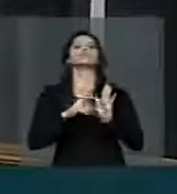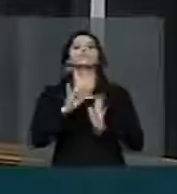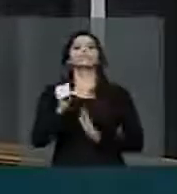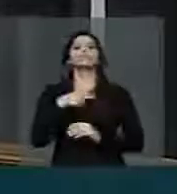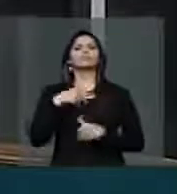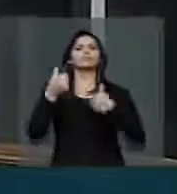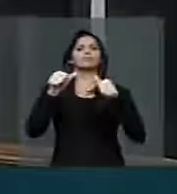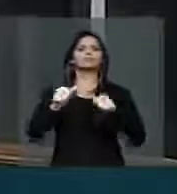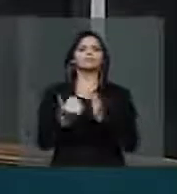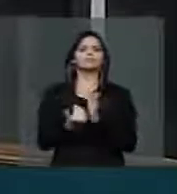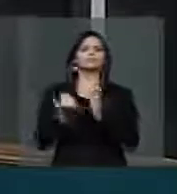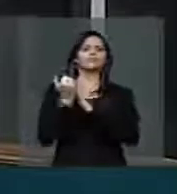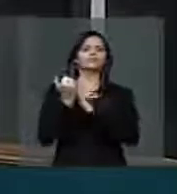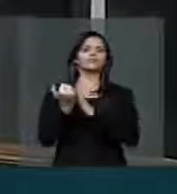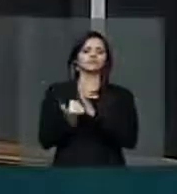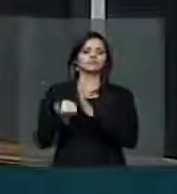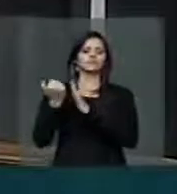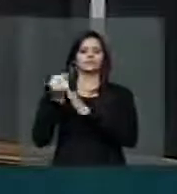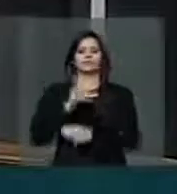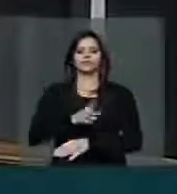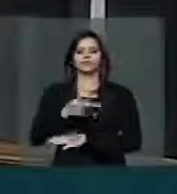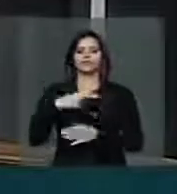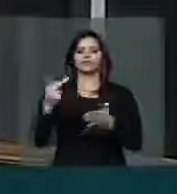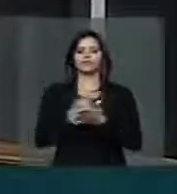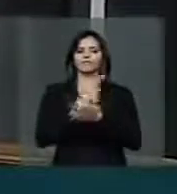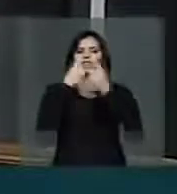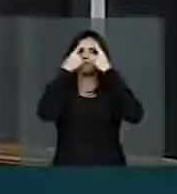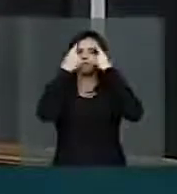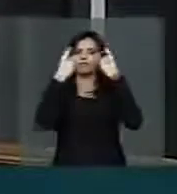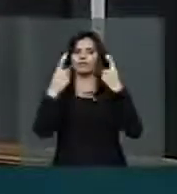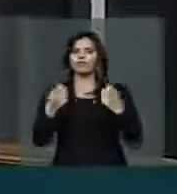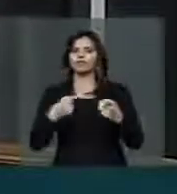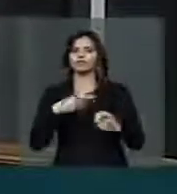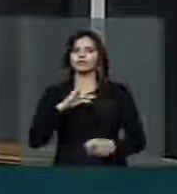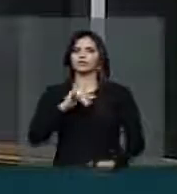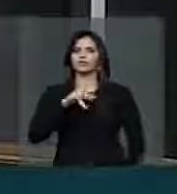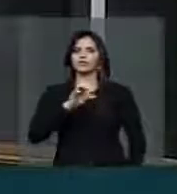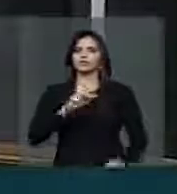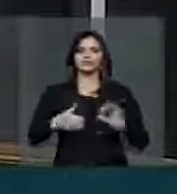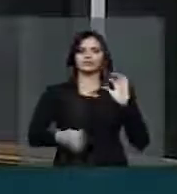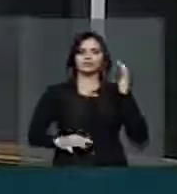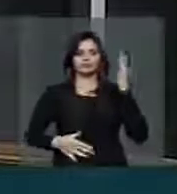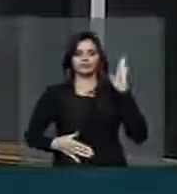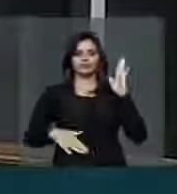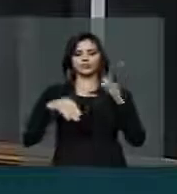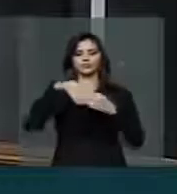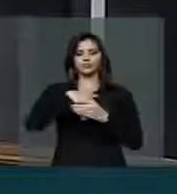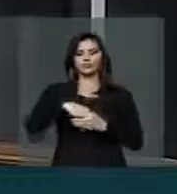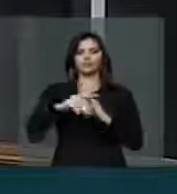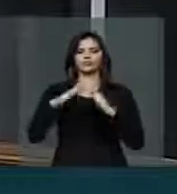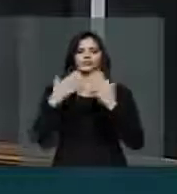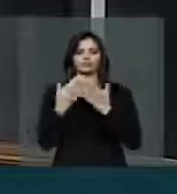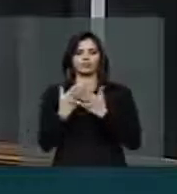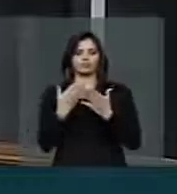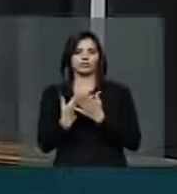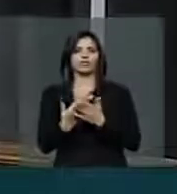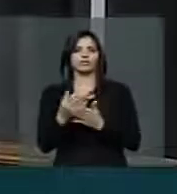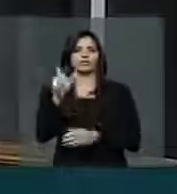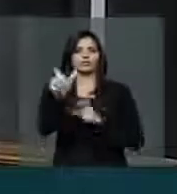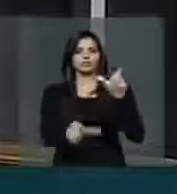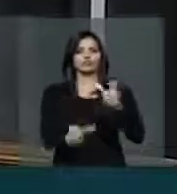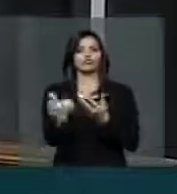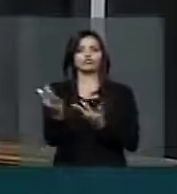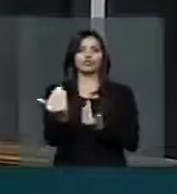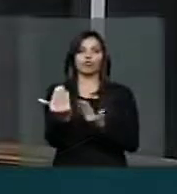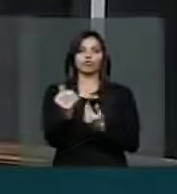aumentar sucessivamente os casos de violência e criminalidade envolvendo os jovens. Se isso